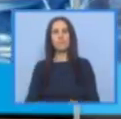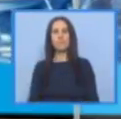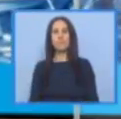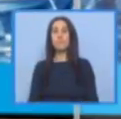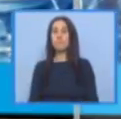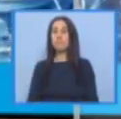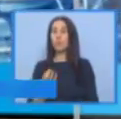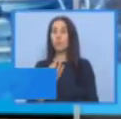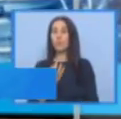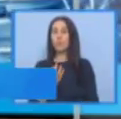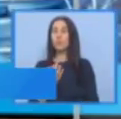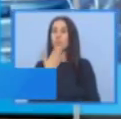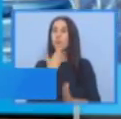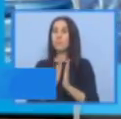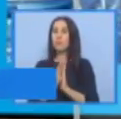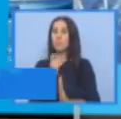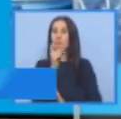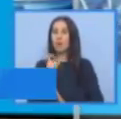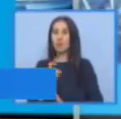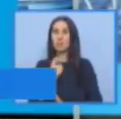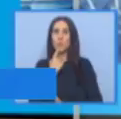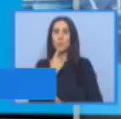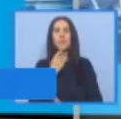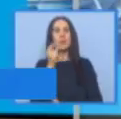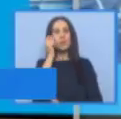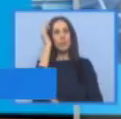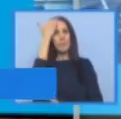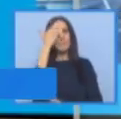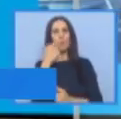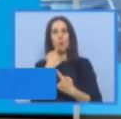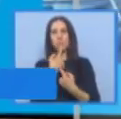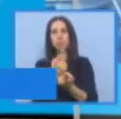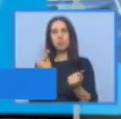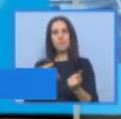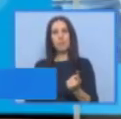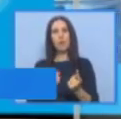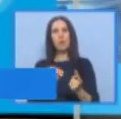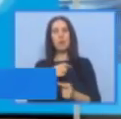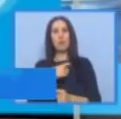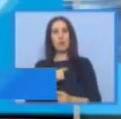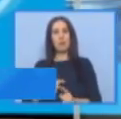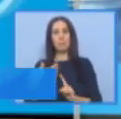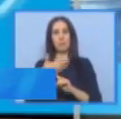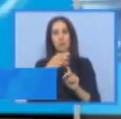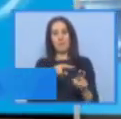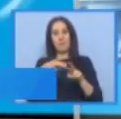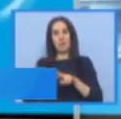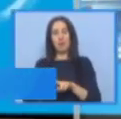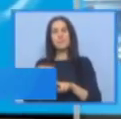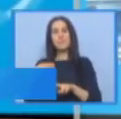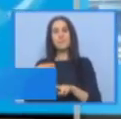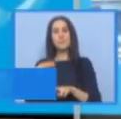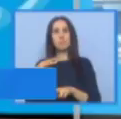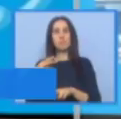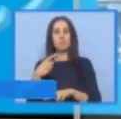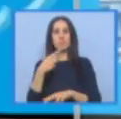sobretudo houve também muitos apelos à paz, ou seja, quando Donald Trump anuncia que vai passar a embaixada para Jerusalém, naquilo